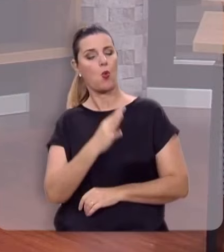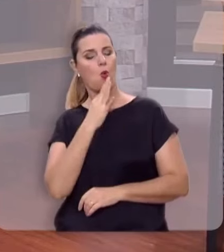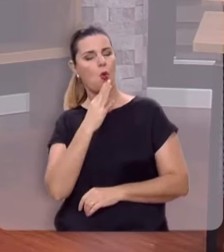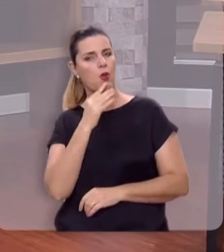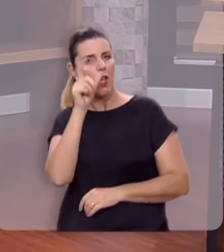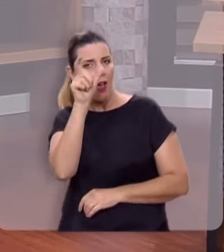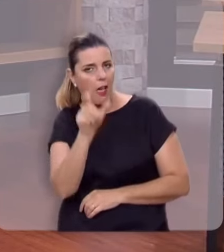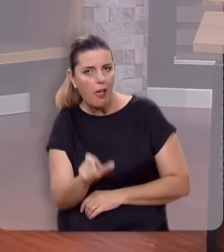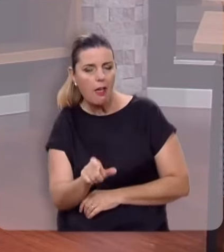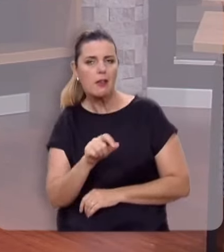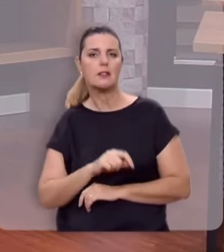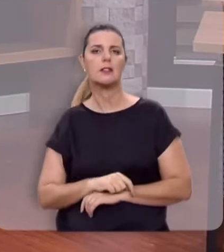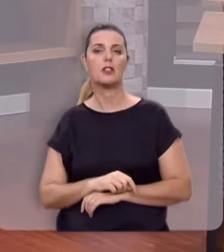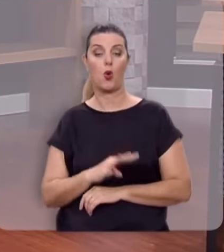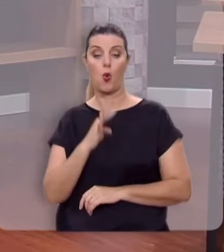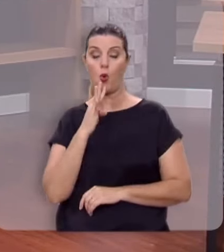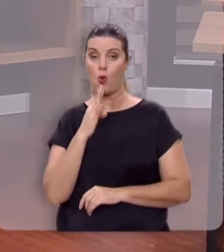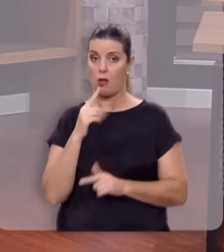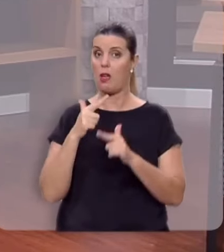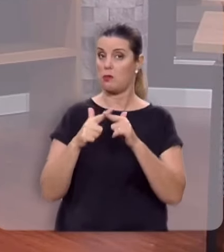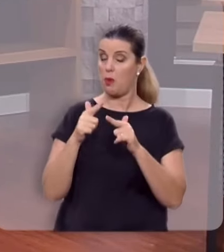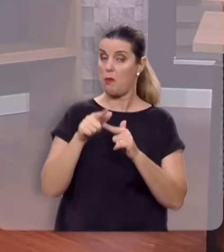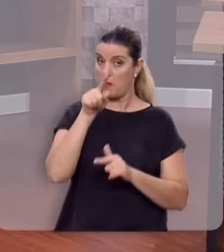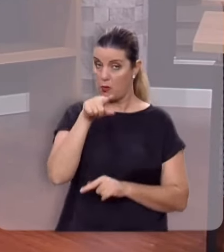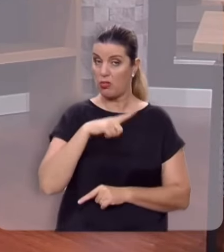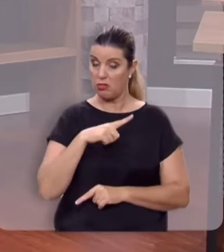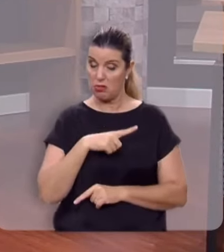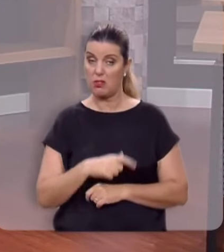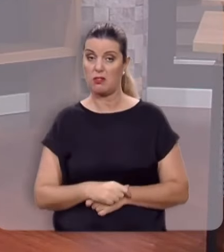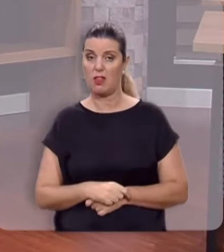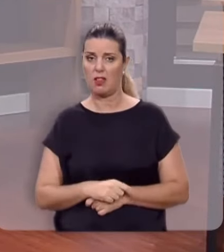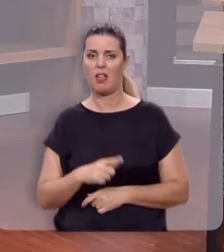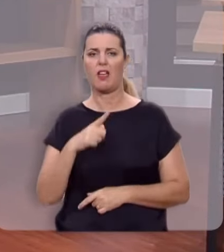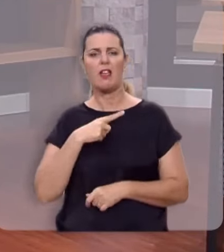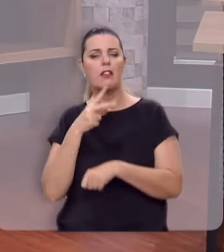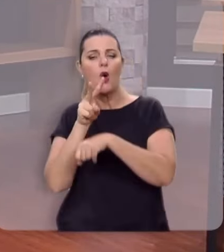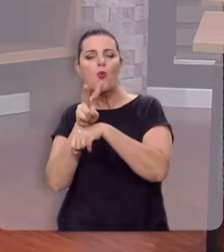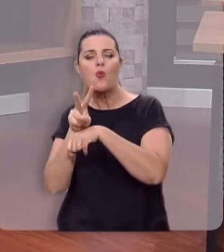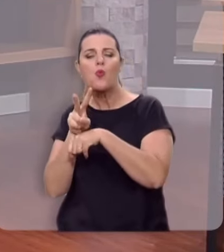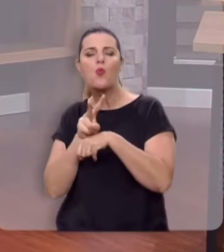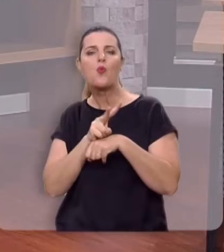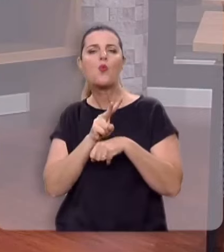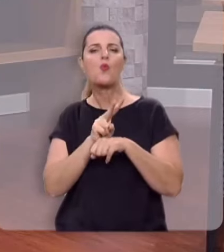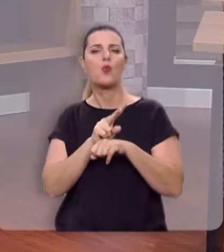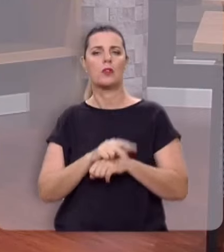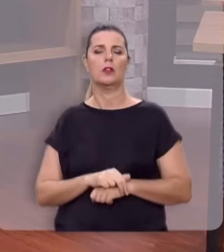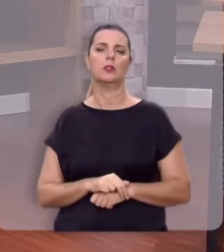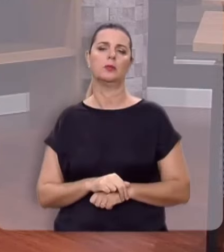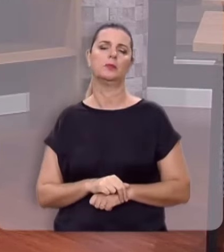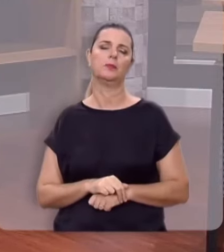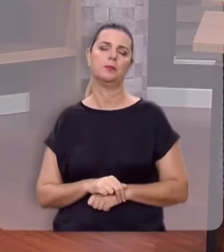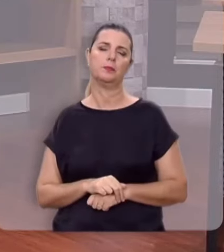conhece o problema e está intercedendo por você.